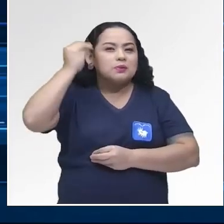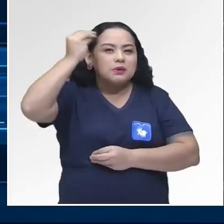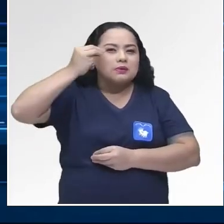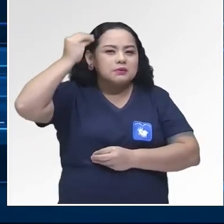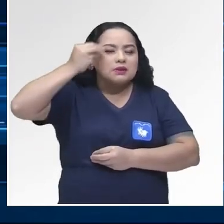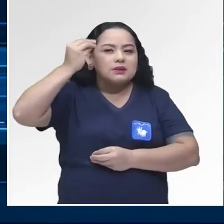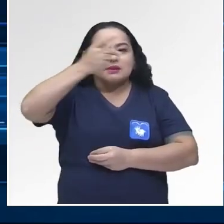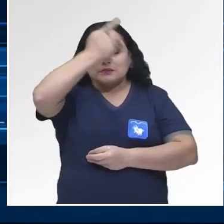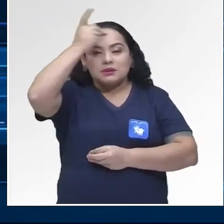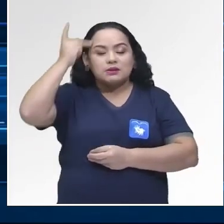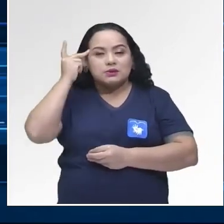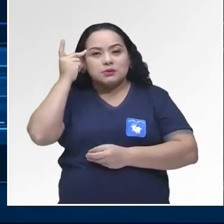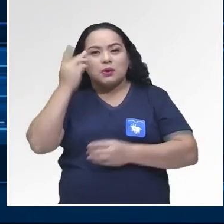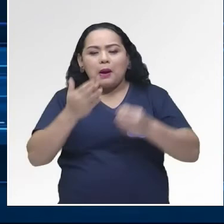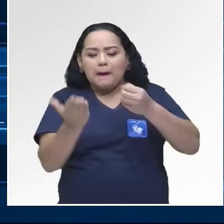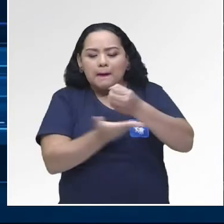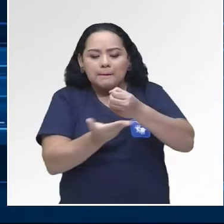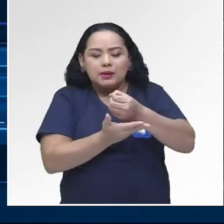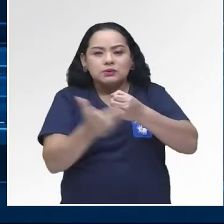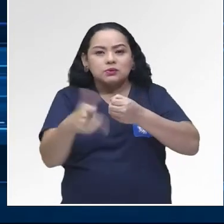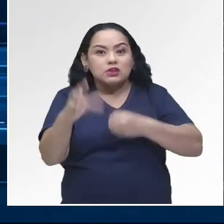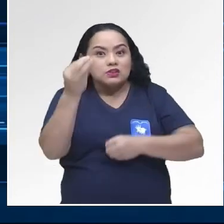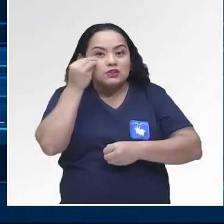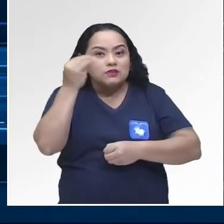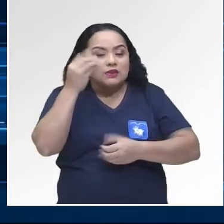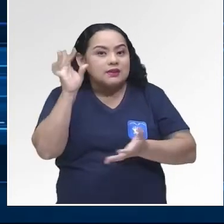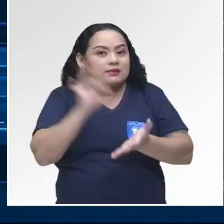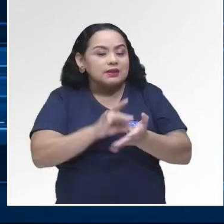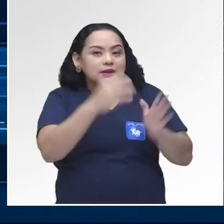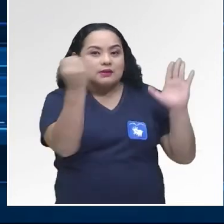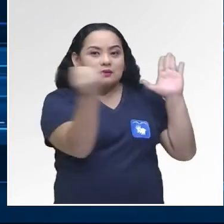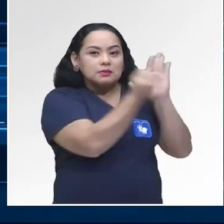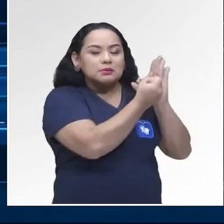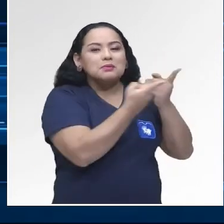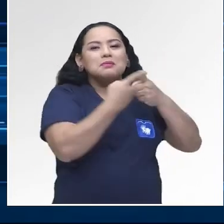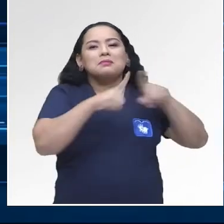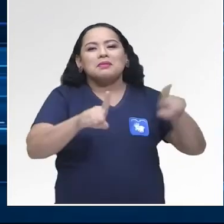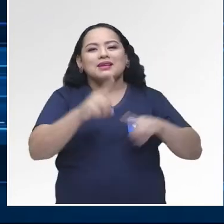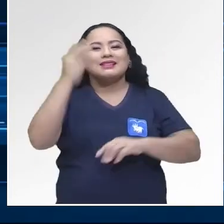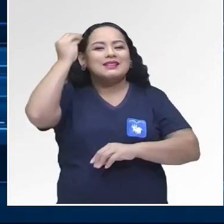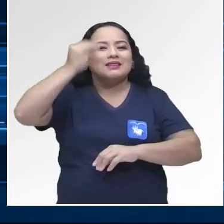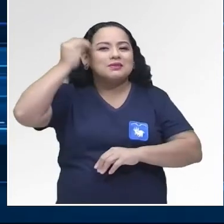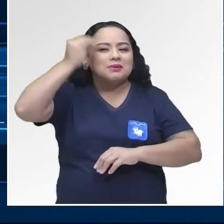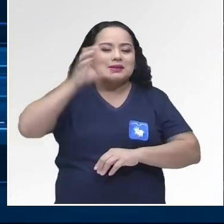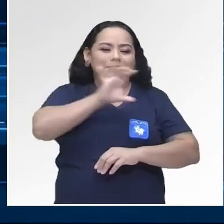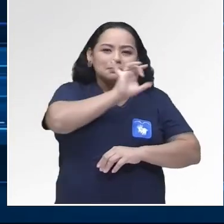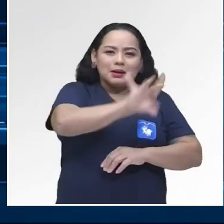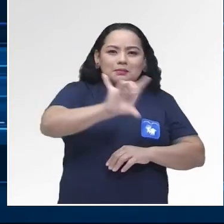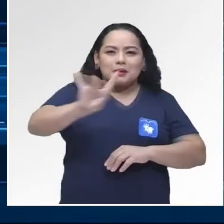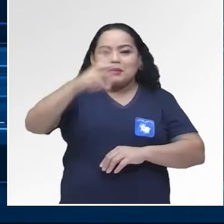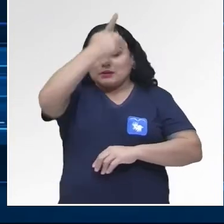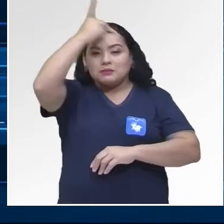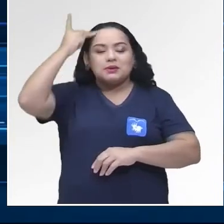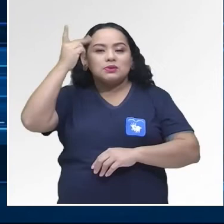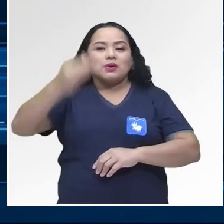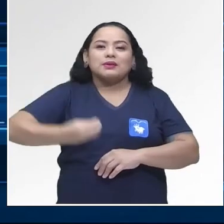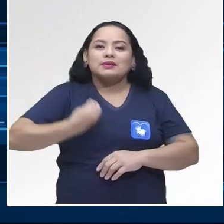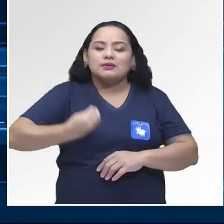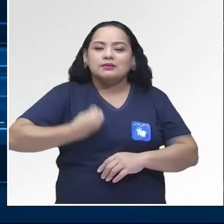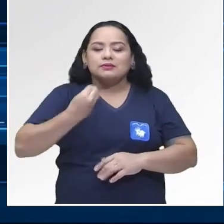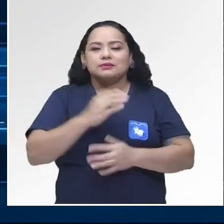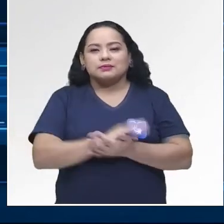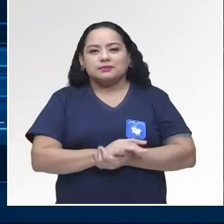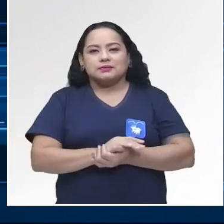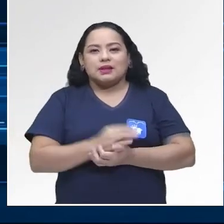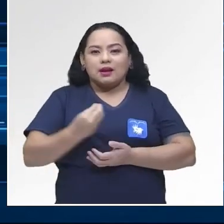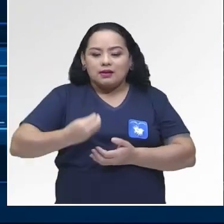Ele não está pautado na verificação, ele está pautado na experiência da pessoa, da vida das pessoas, da